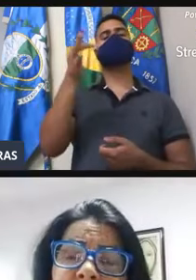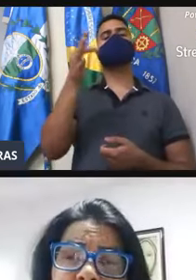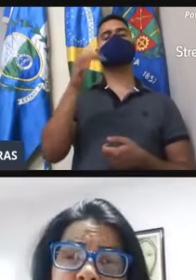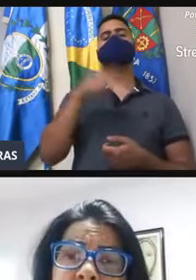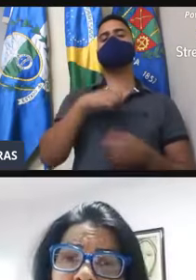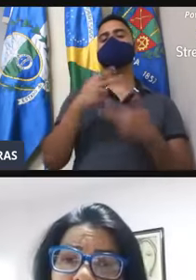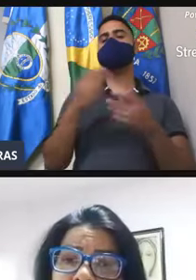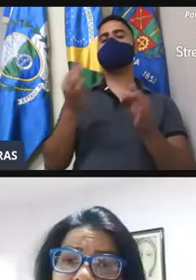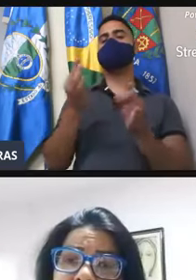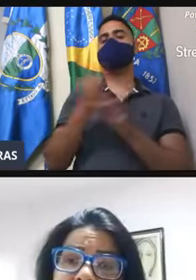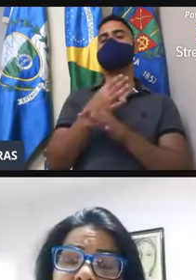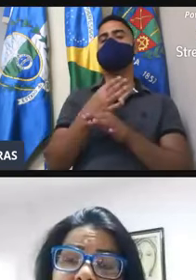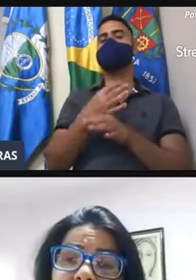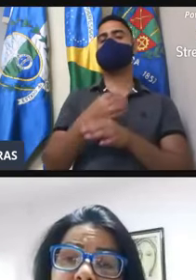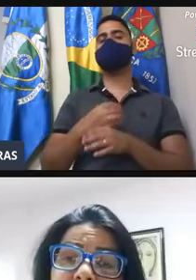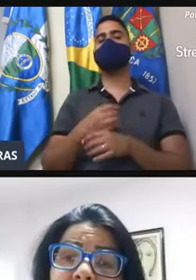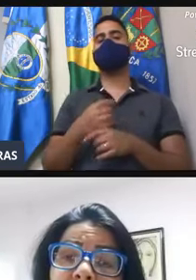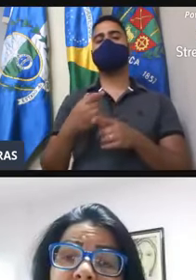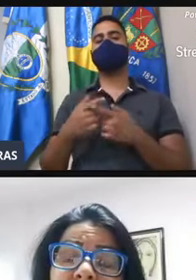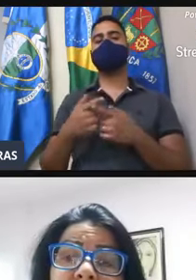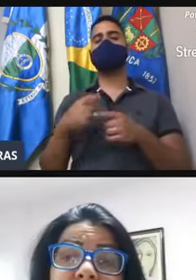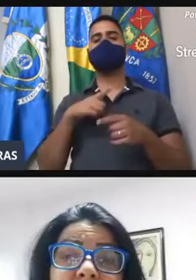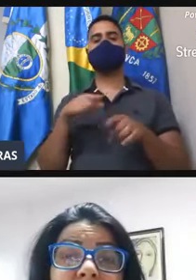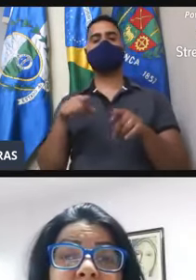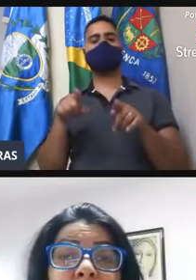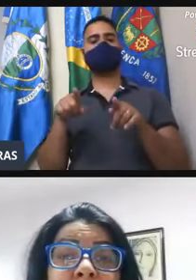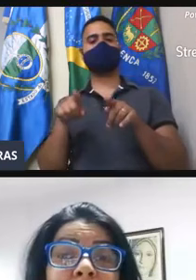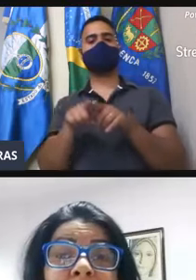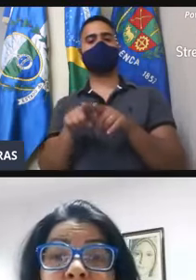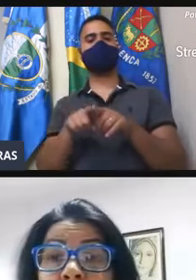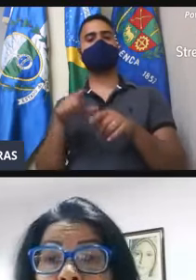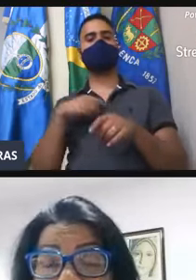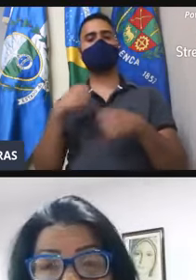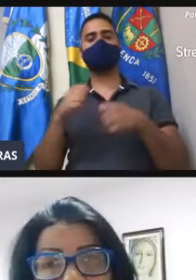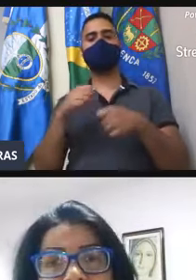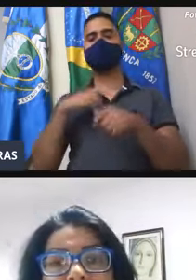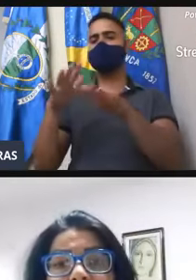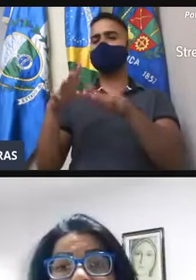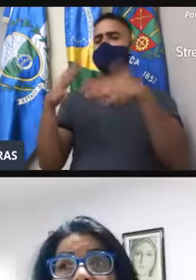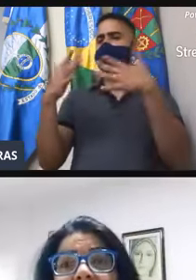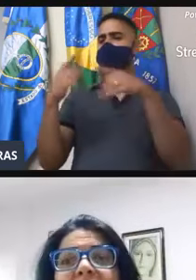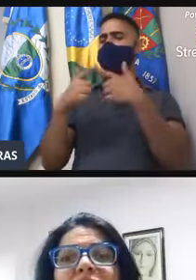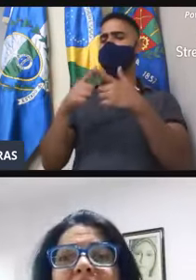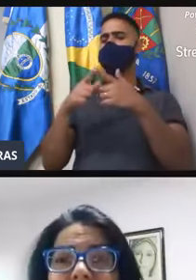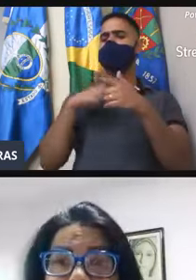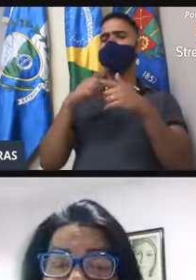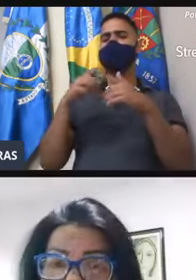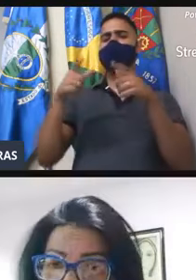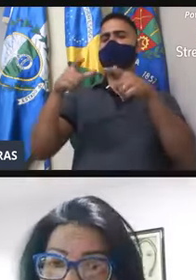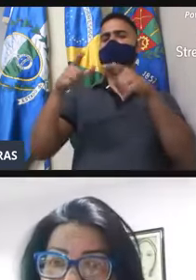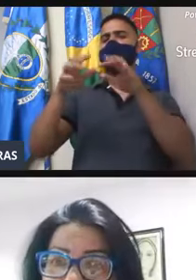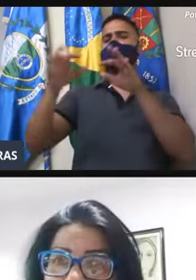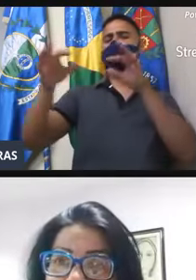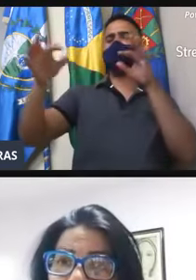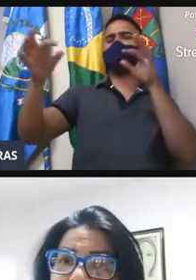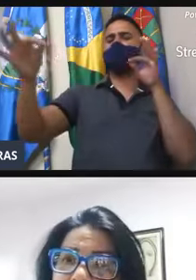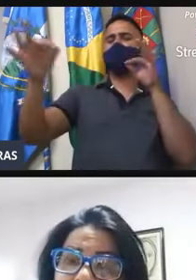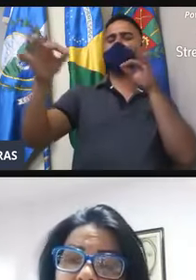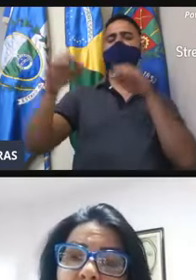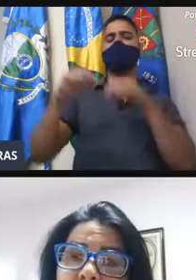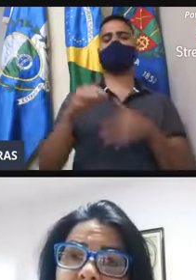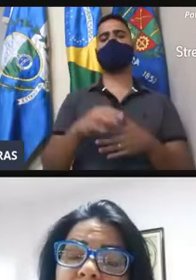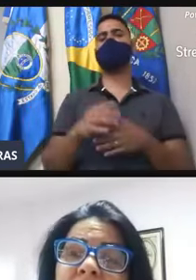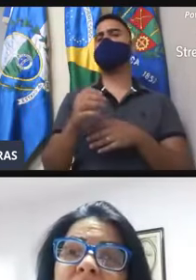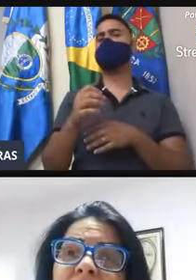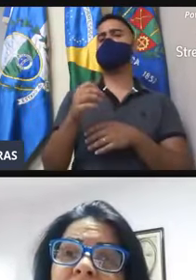num futuro, não sei. Porque é um distrito também que merece essa atenção aí. Aqui nós temos bairros muito